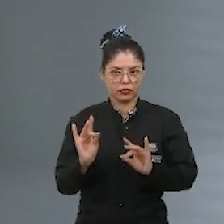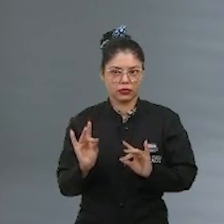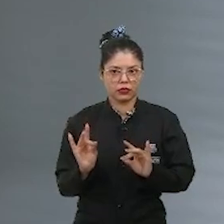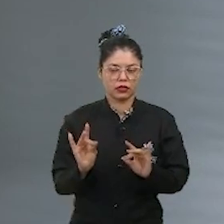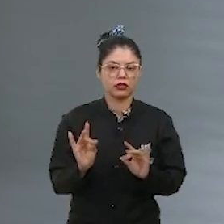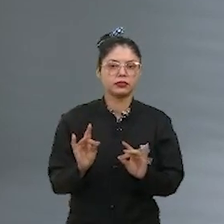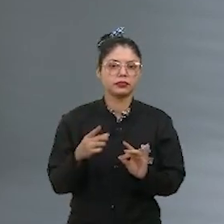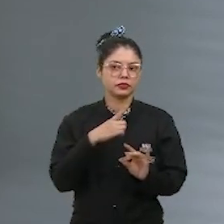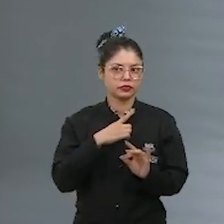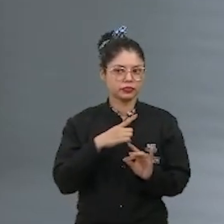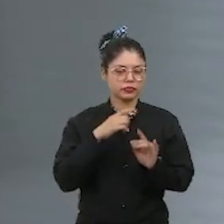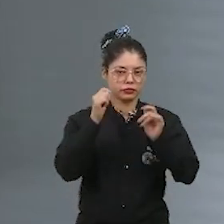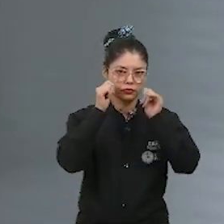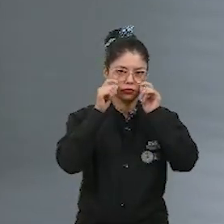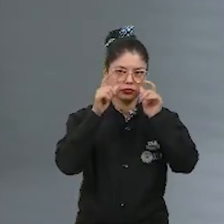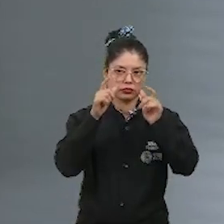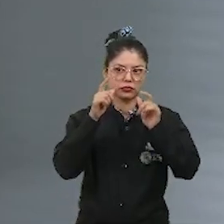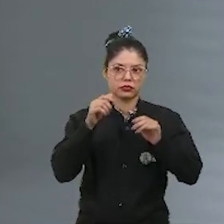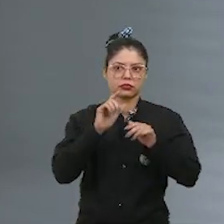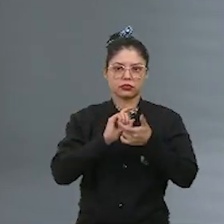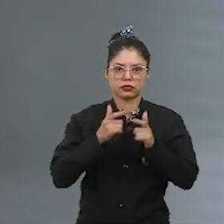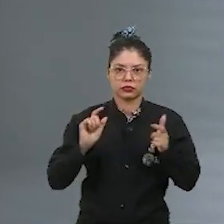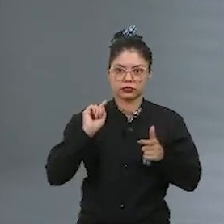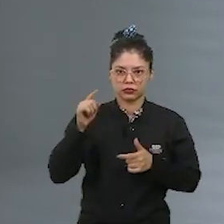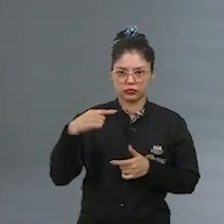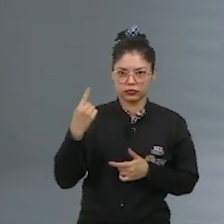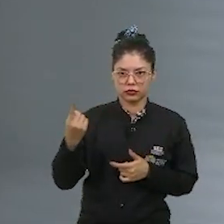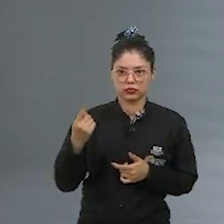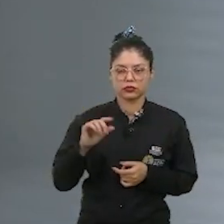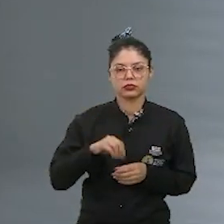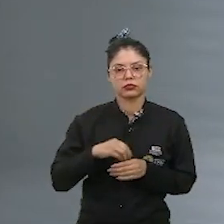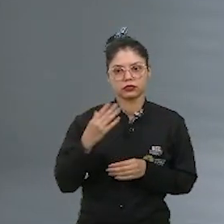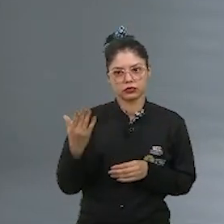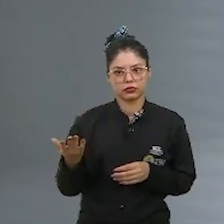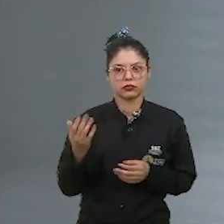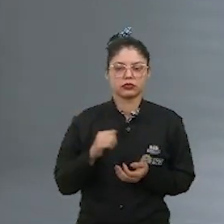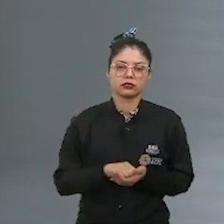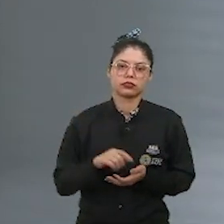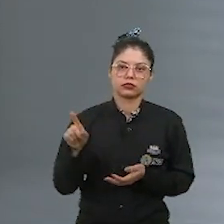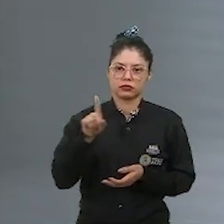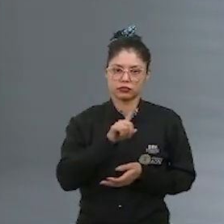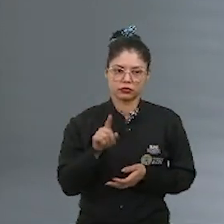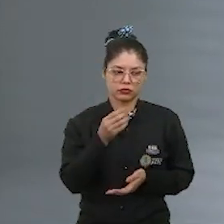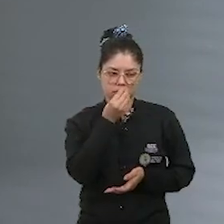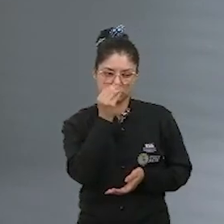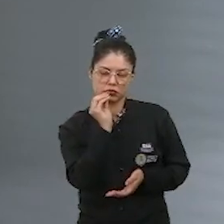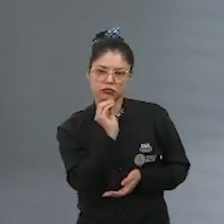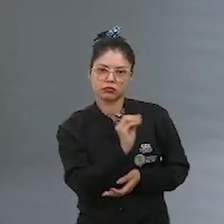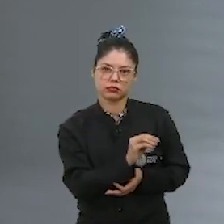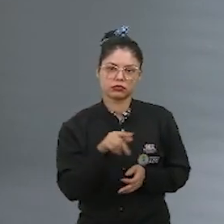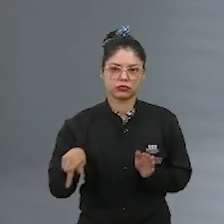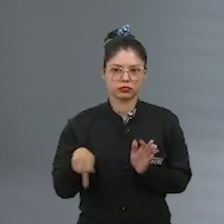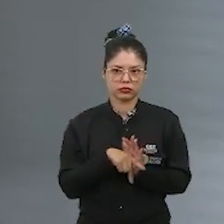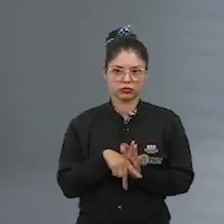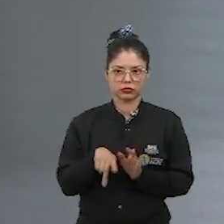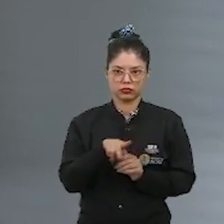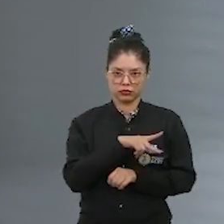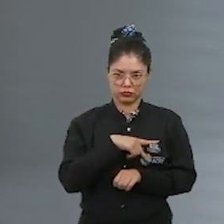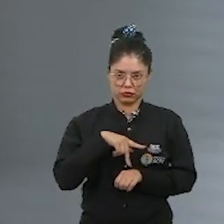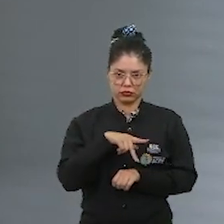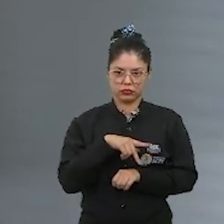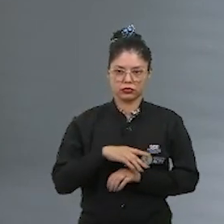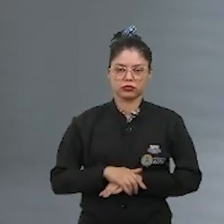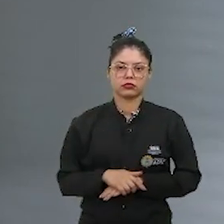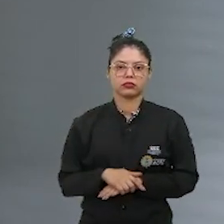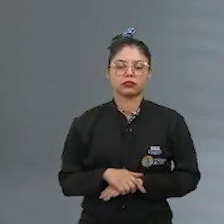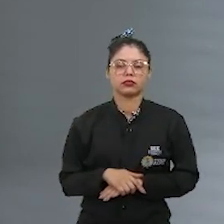gente dá uma atenção maior àqueles que são de fora e não dar atenção àqueles que são do